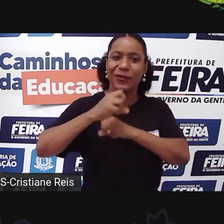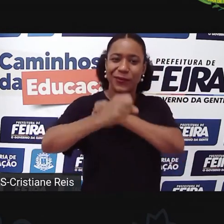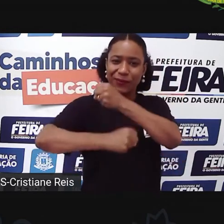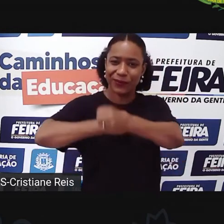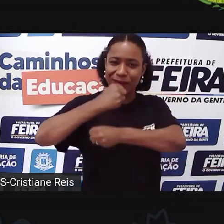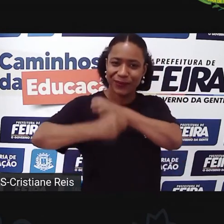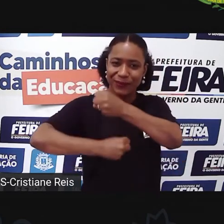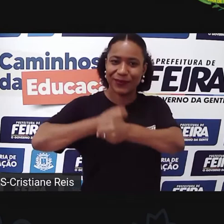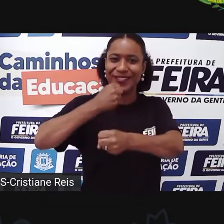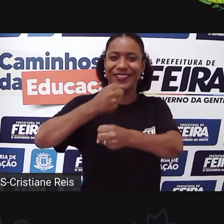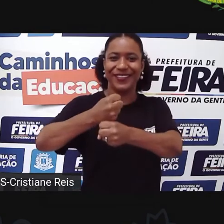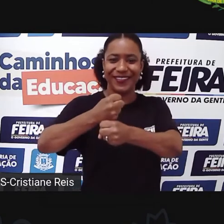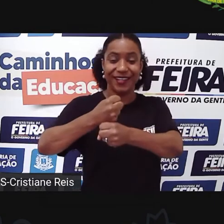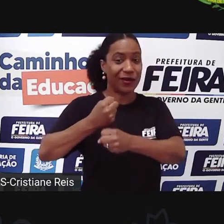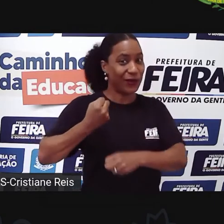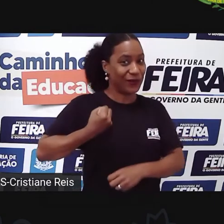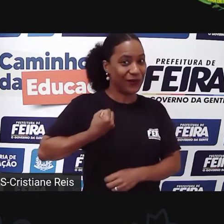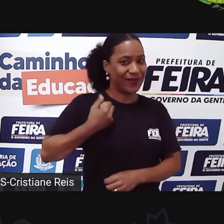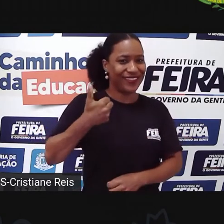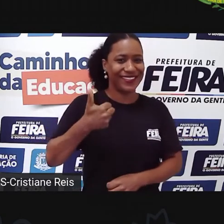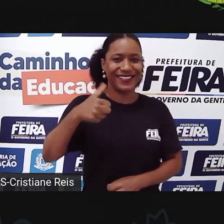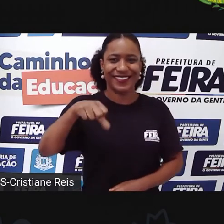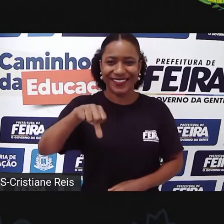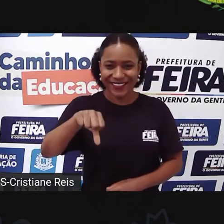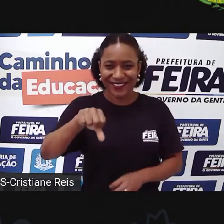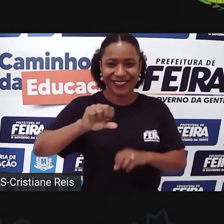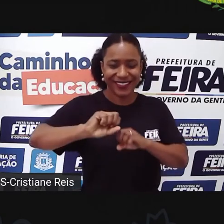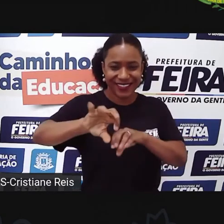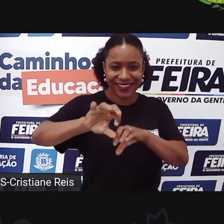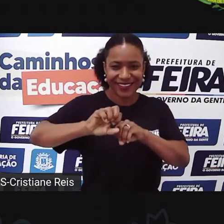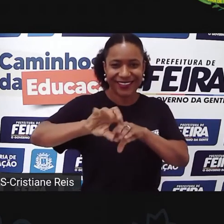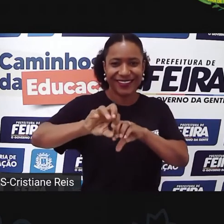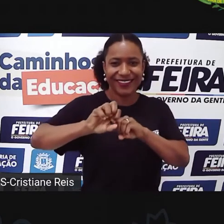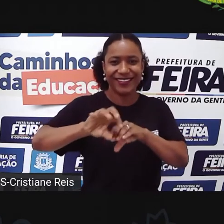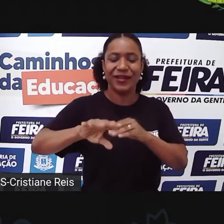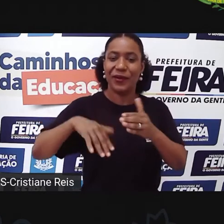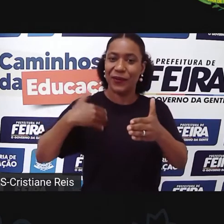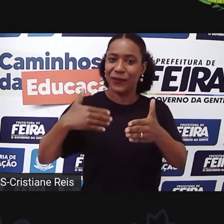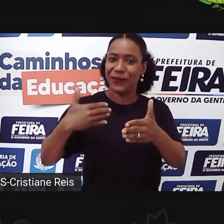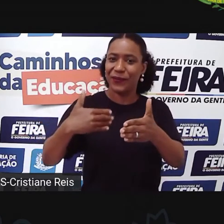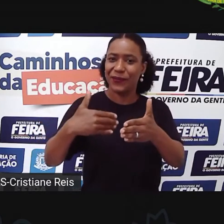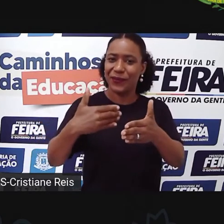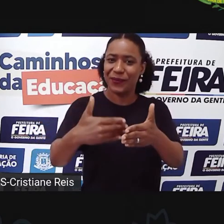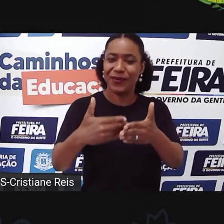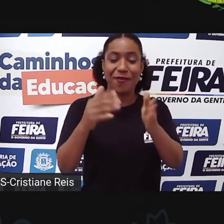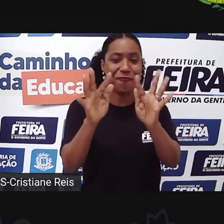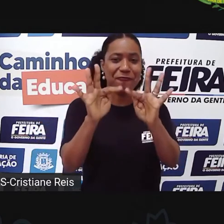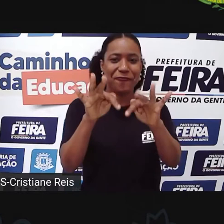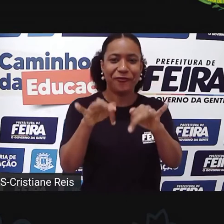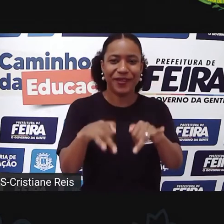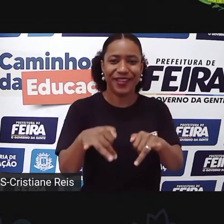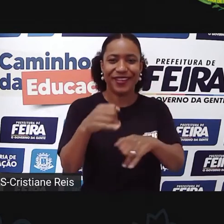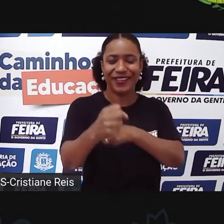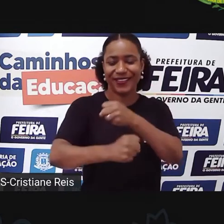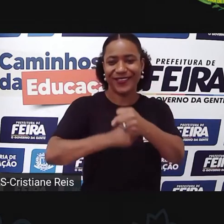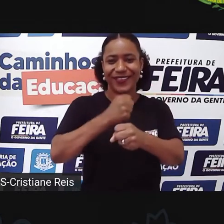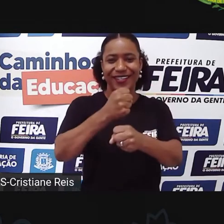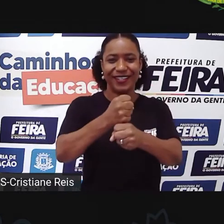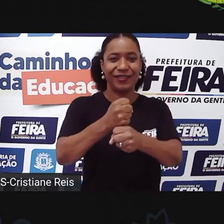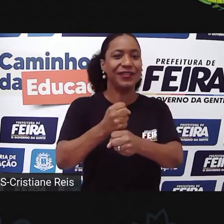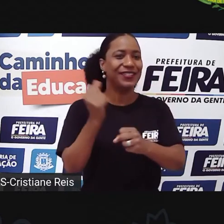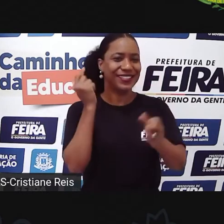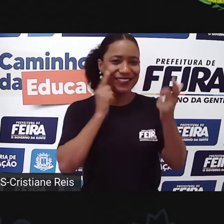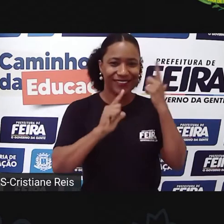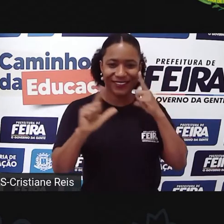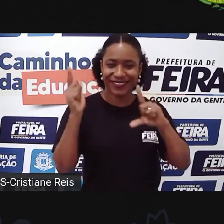nossa aula, né, 19. Então a gente já está aqui, né, caminhando já para encerrar esse ano, né? Muitas vitórias,